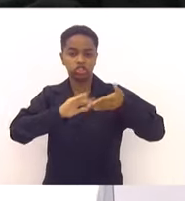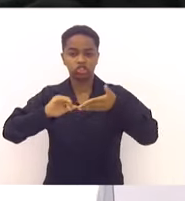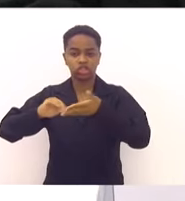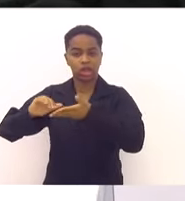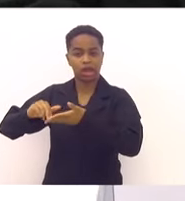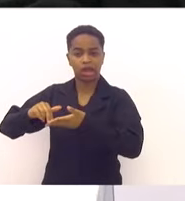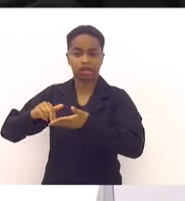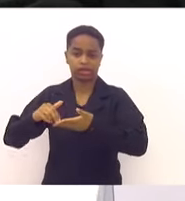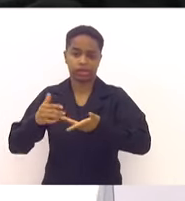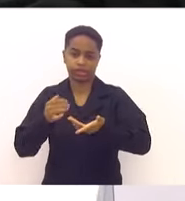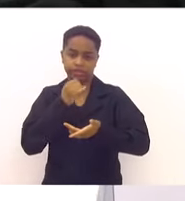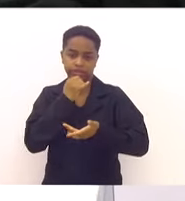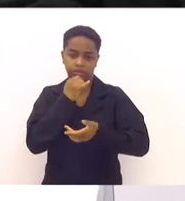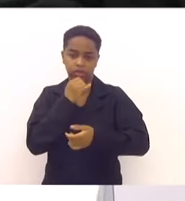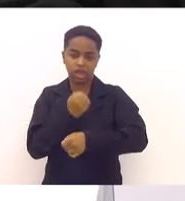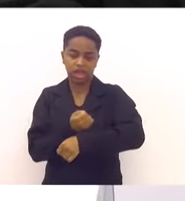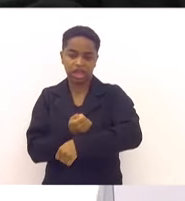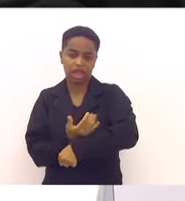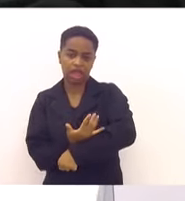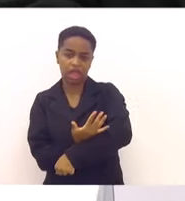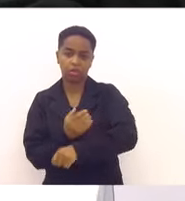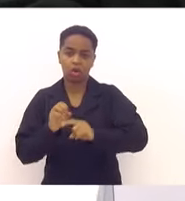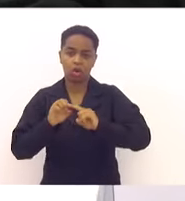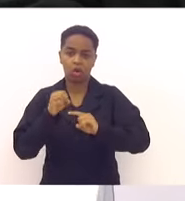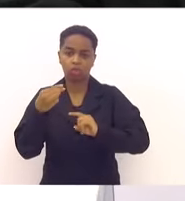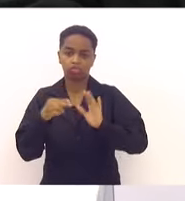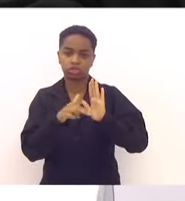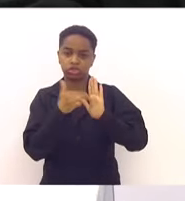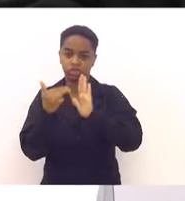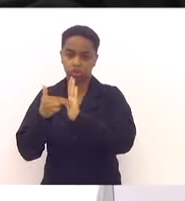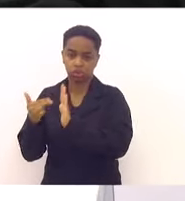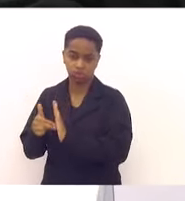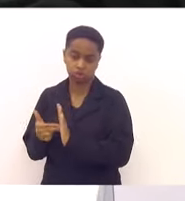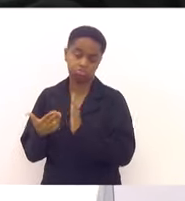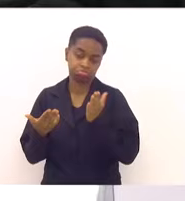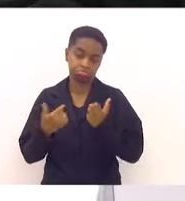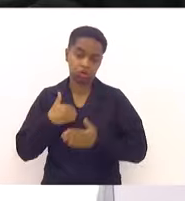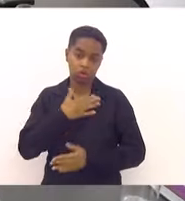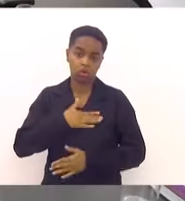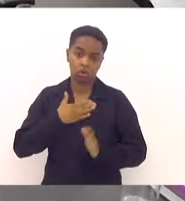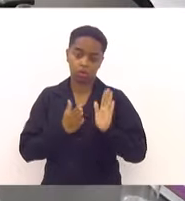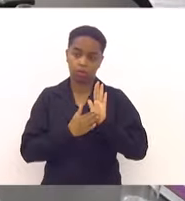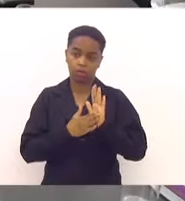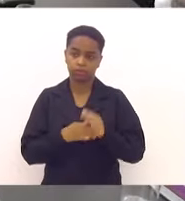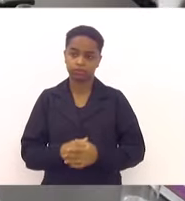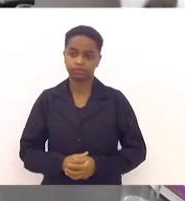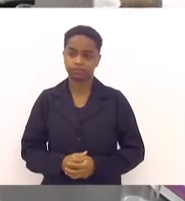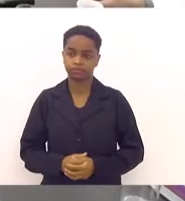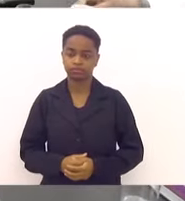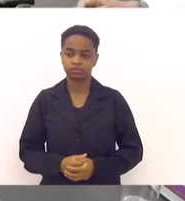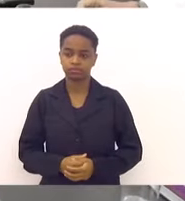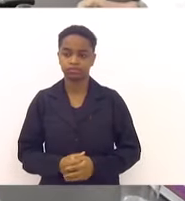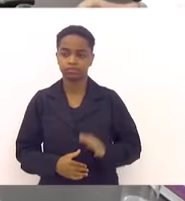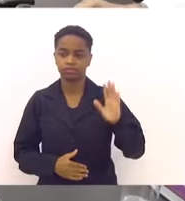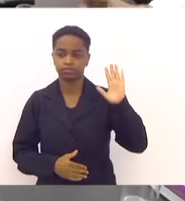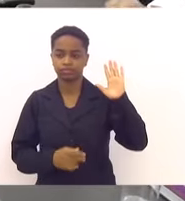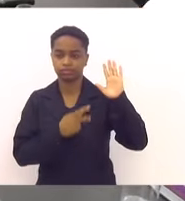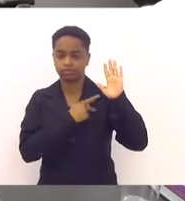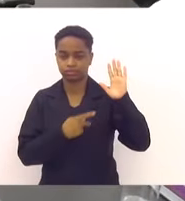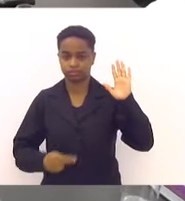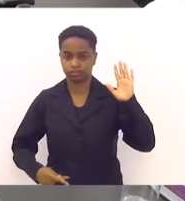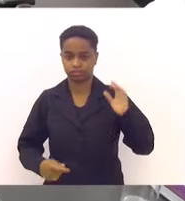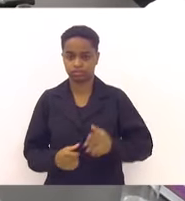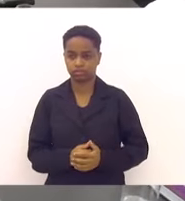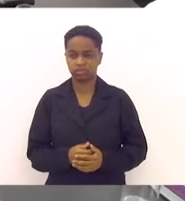de queimadura e de cirurgias, etc, etc. Eu gostei muito da proposta. Muito presidente. Boa, bacana. Muito boa. Meritório, deputada Verônica.